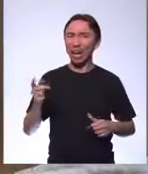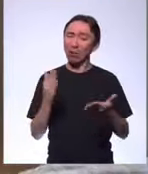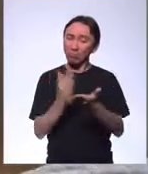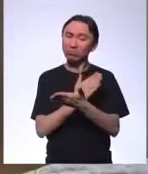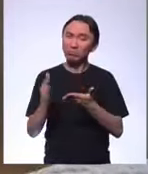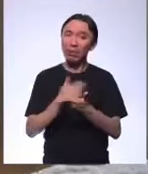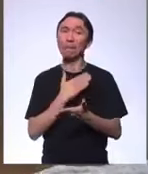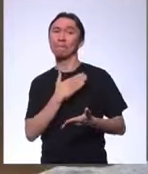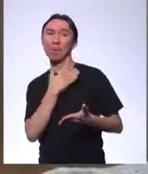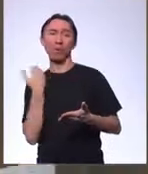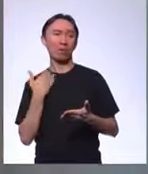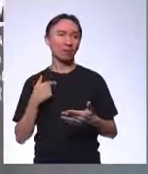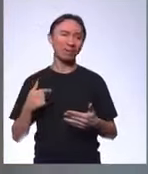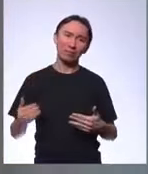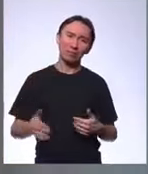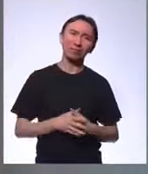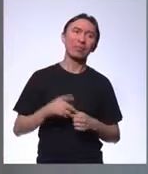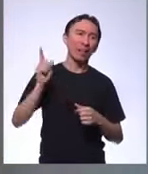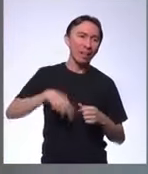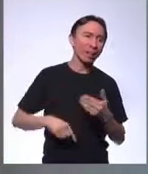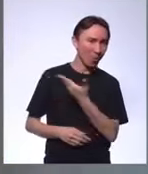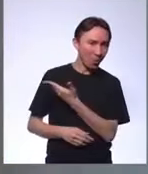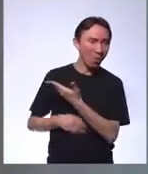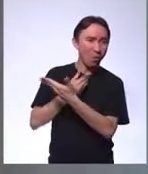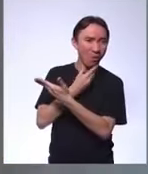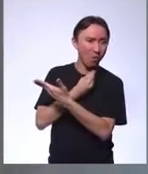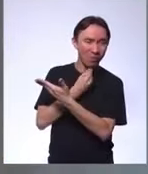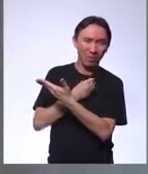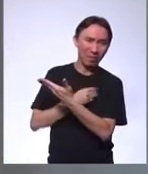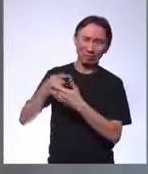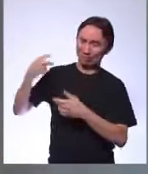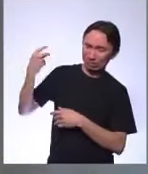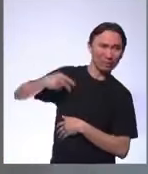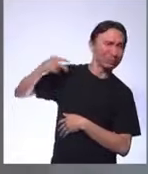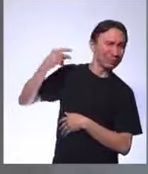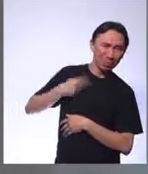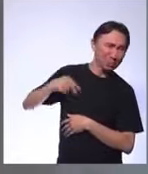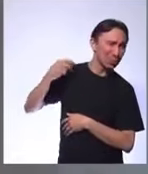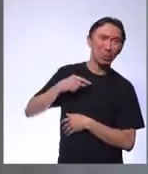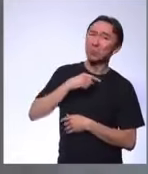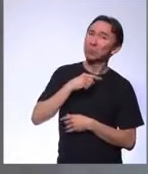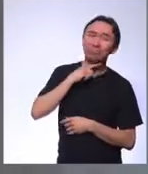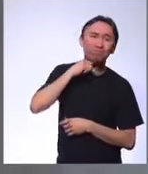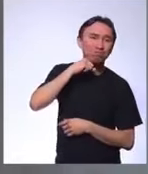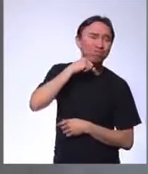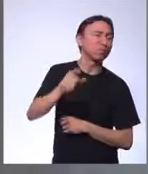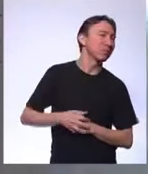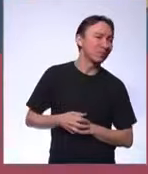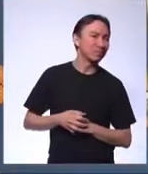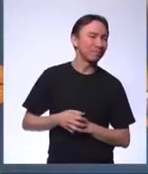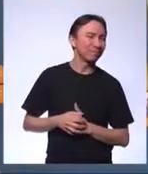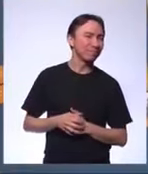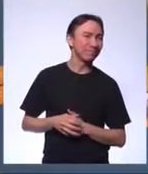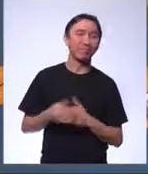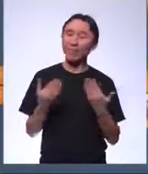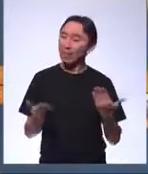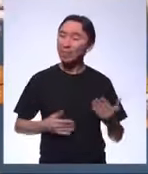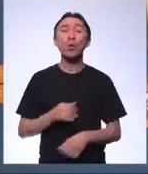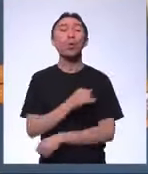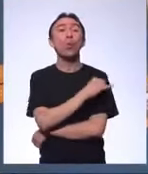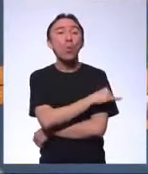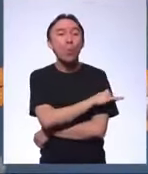minha cela e que está ali, Olavo Hansen, entendeu? Porque não aguentou a tortura. Bateram tanto nele, morreu. O pessoal no Rio de Janeiro